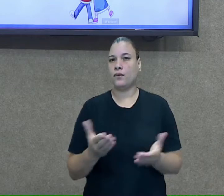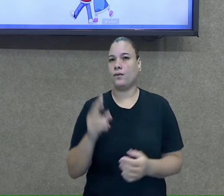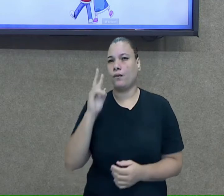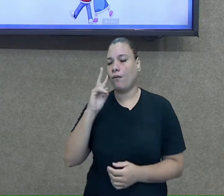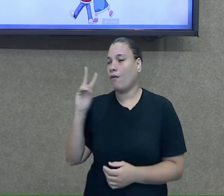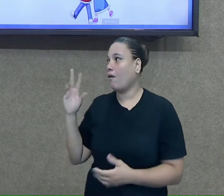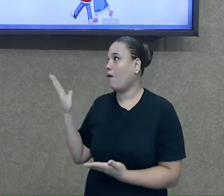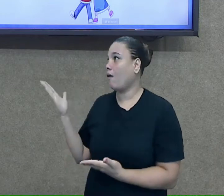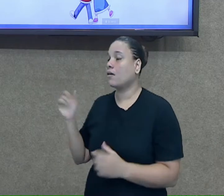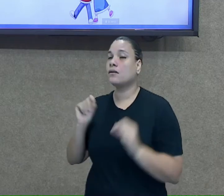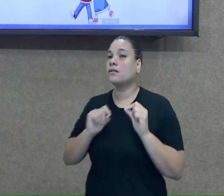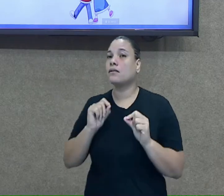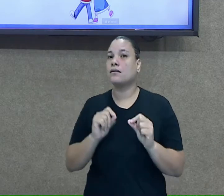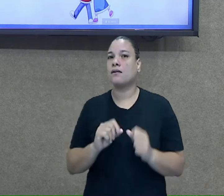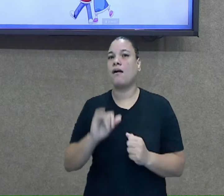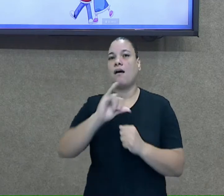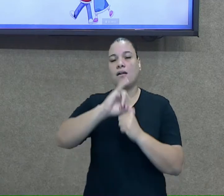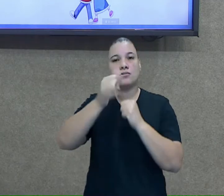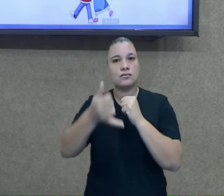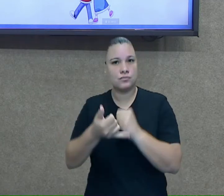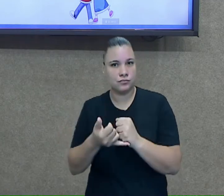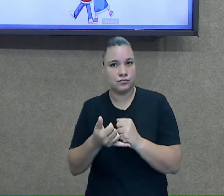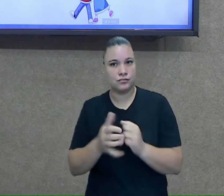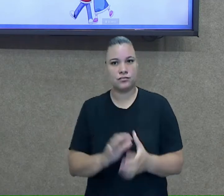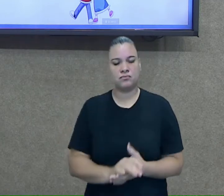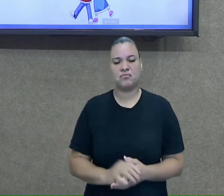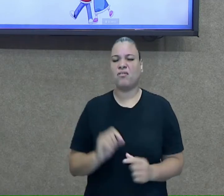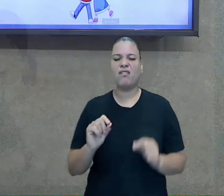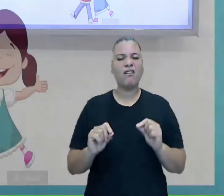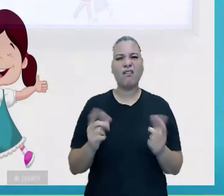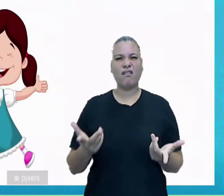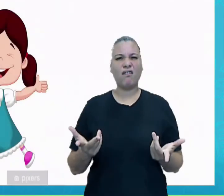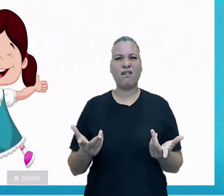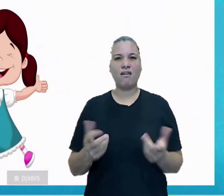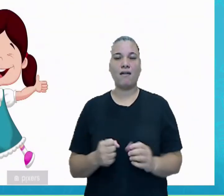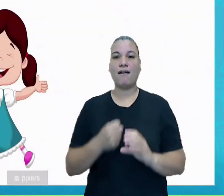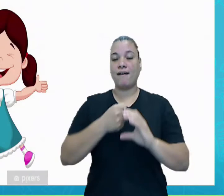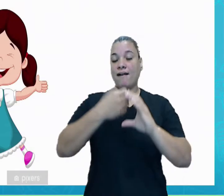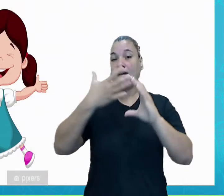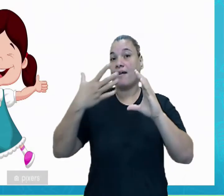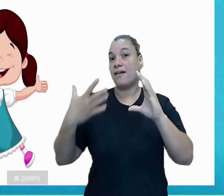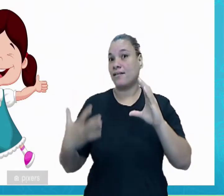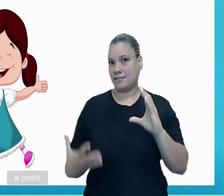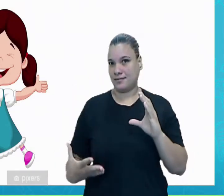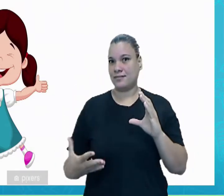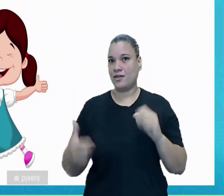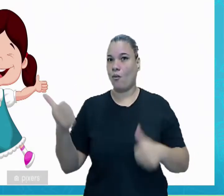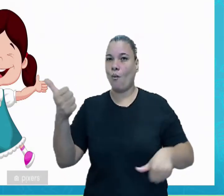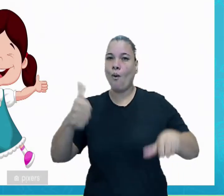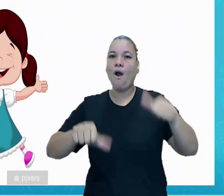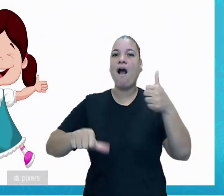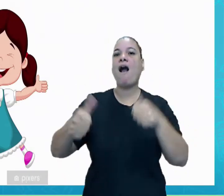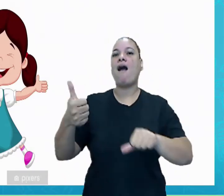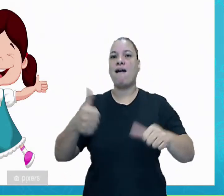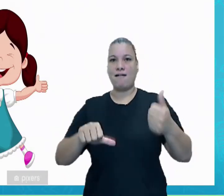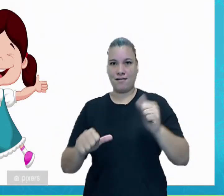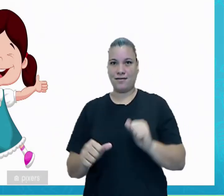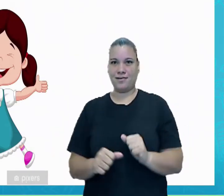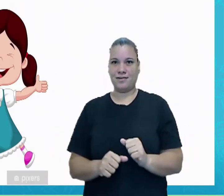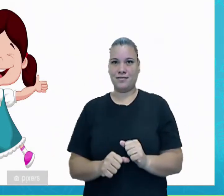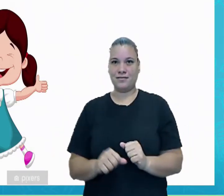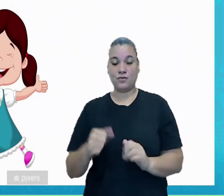fala sobre adjetivo. O adjetivo, ele caracteriza, atribui qualidades